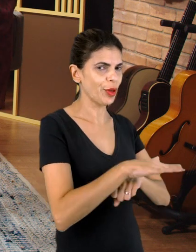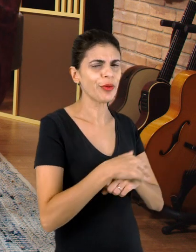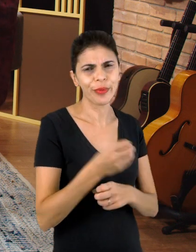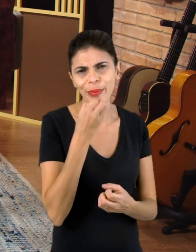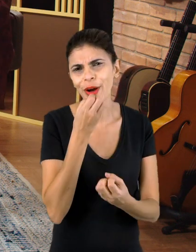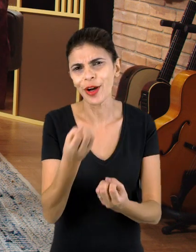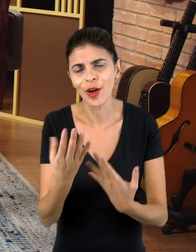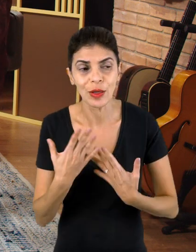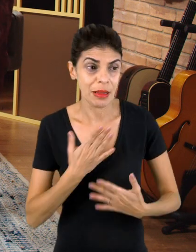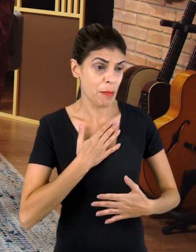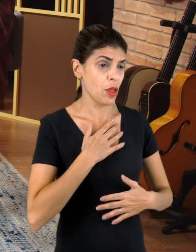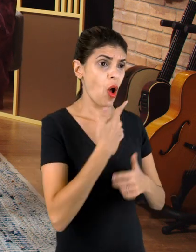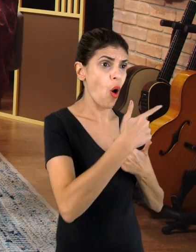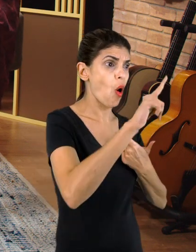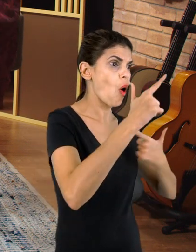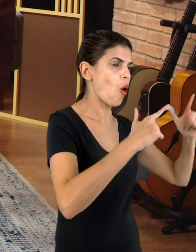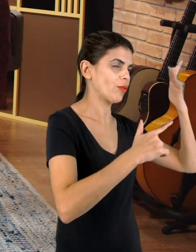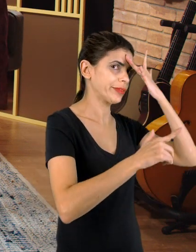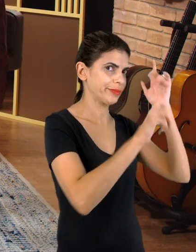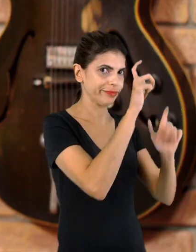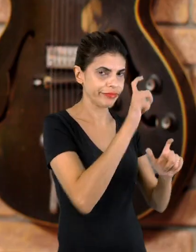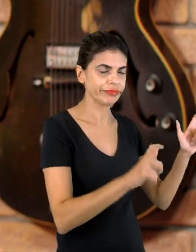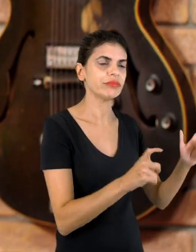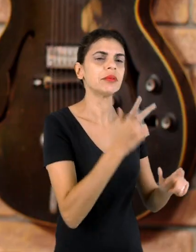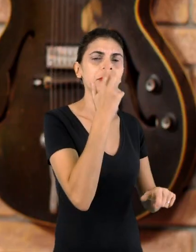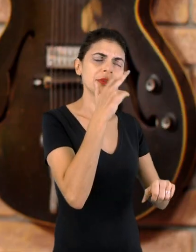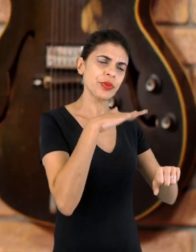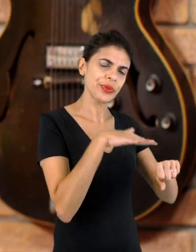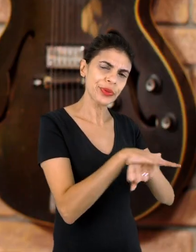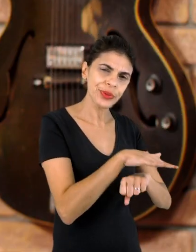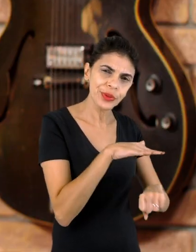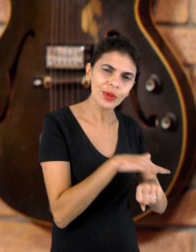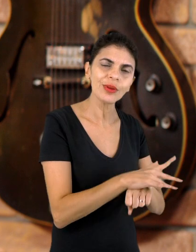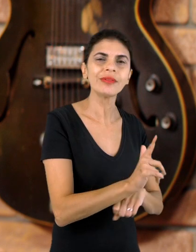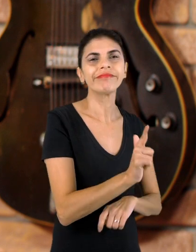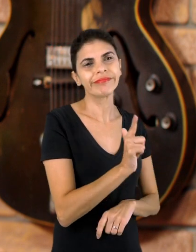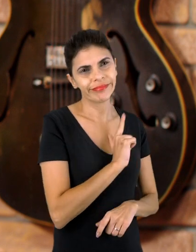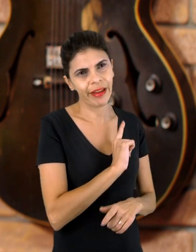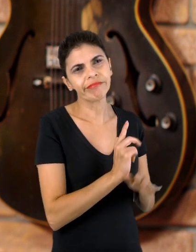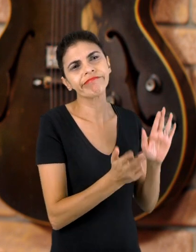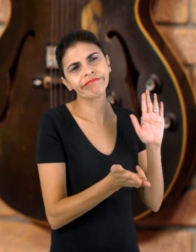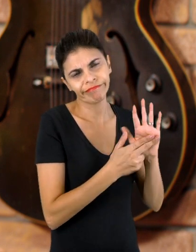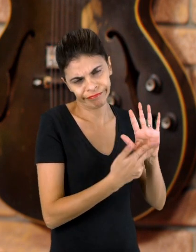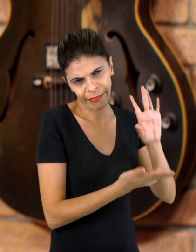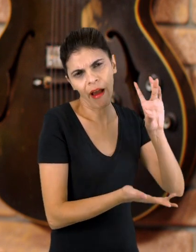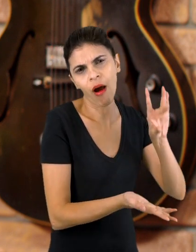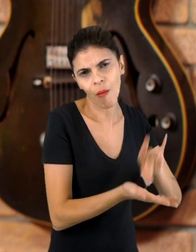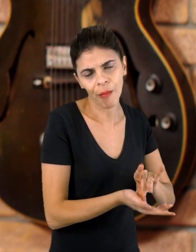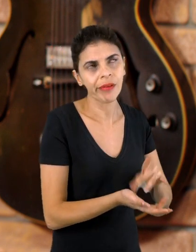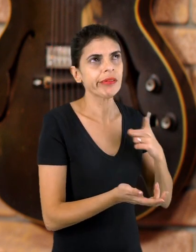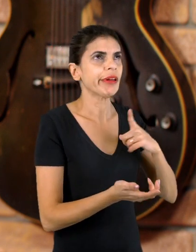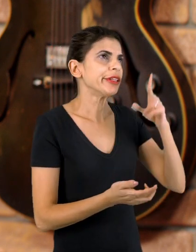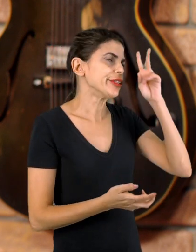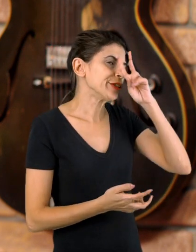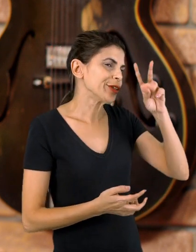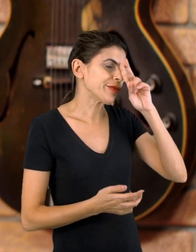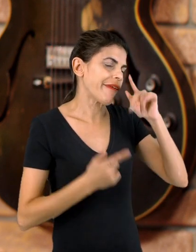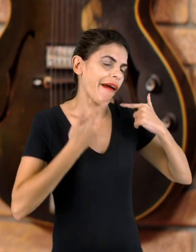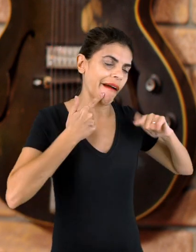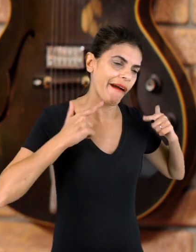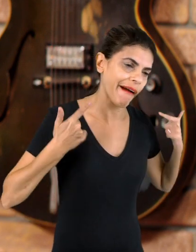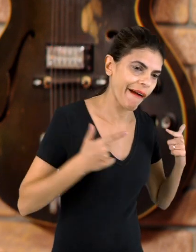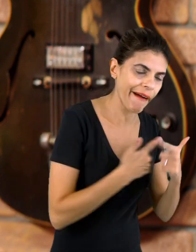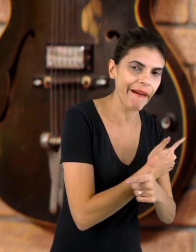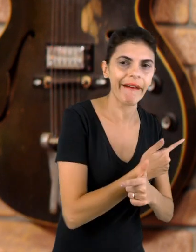algumas. Não só as minhas, mas dos outros também, né? Eu acho que na noite você tem realmente histórias, assim, hilárias,